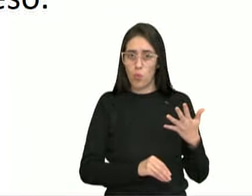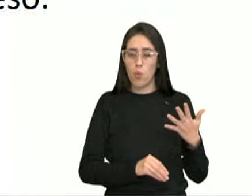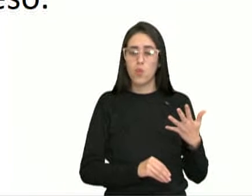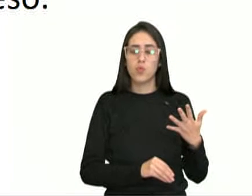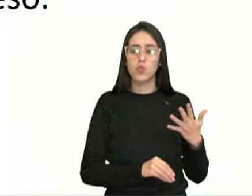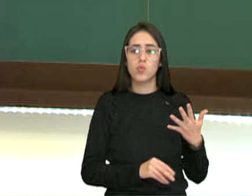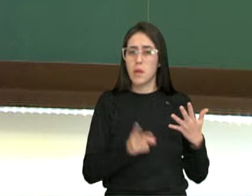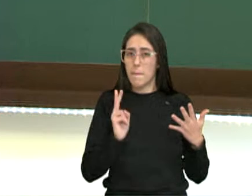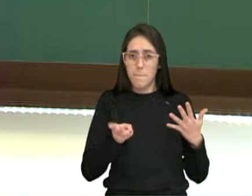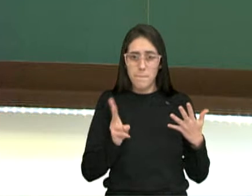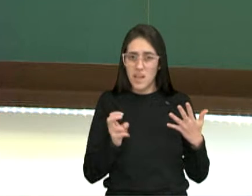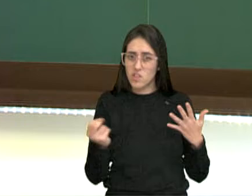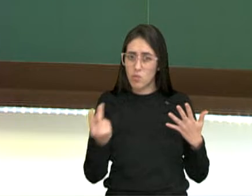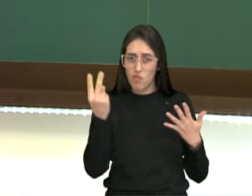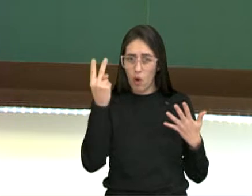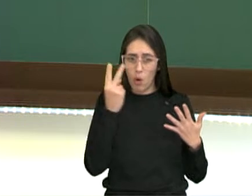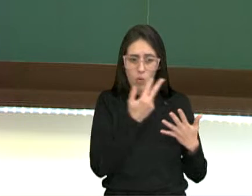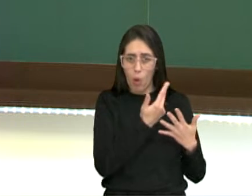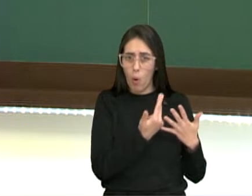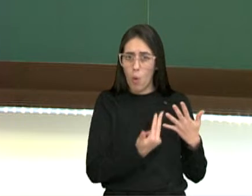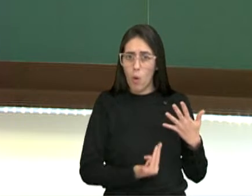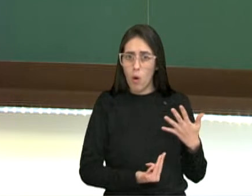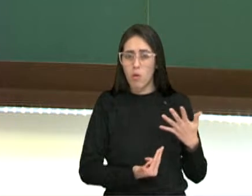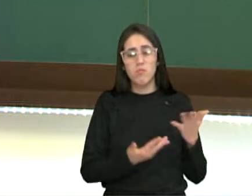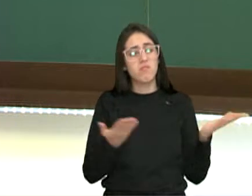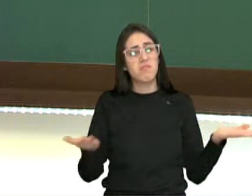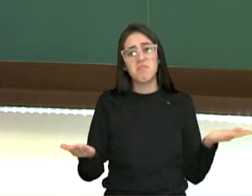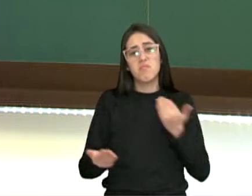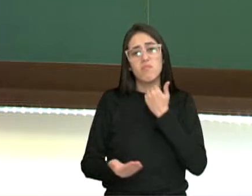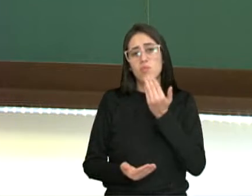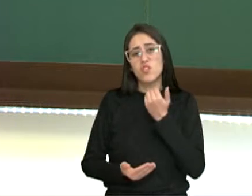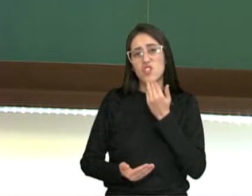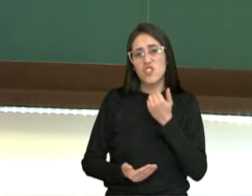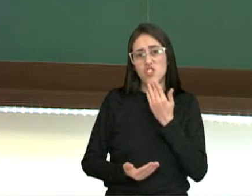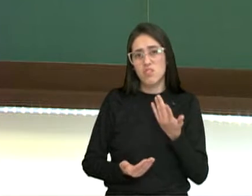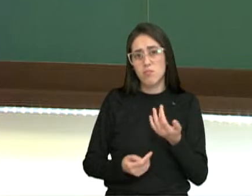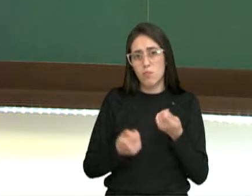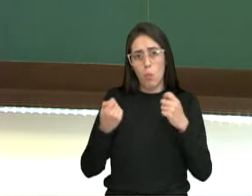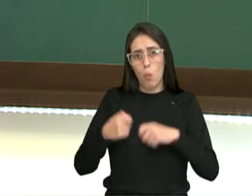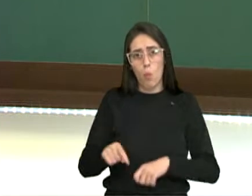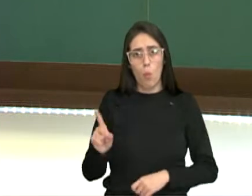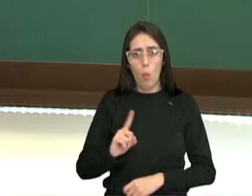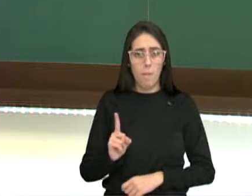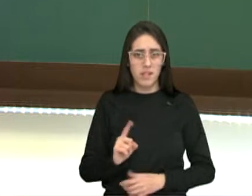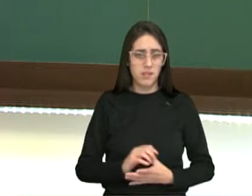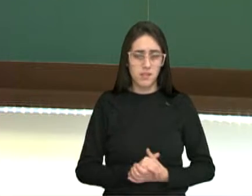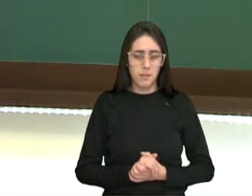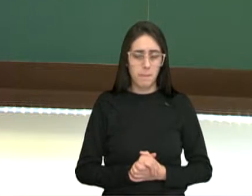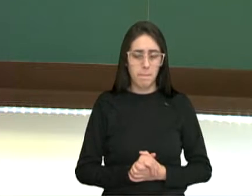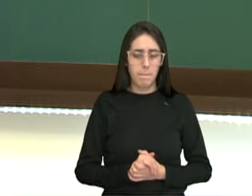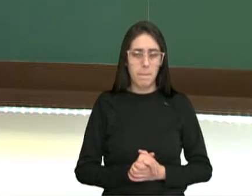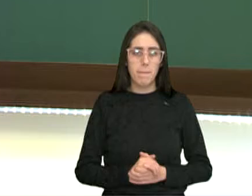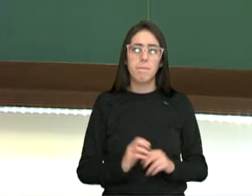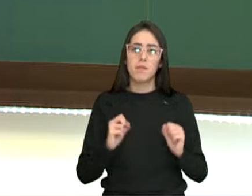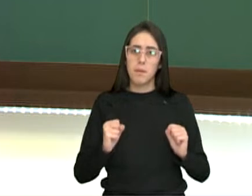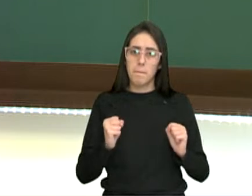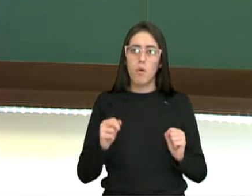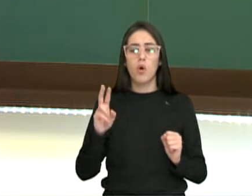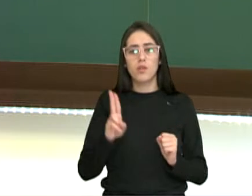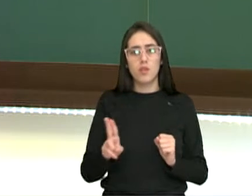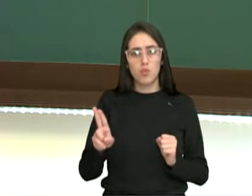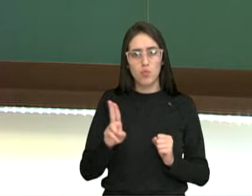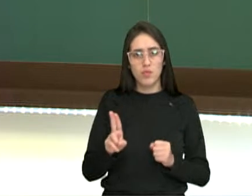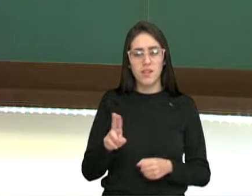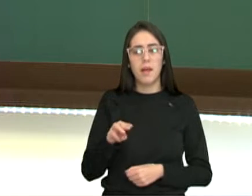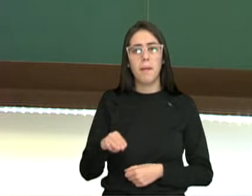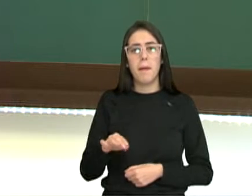a um mesmo peso, então não tem por que eu trabalhar com a média ponderada. Eu vou